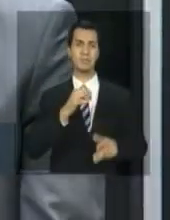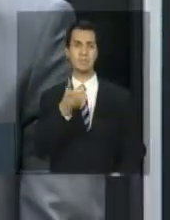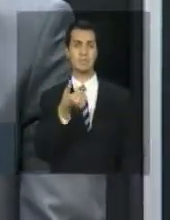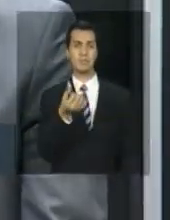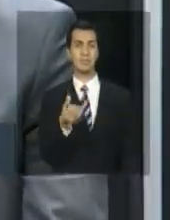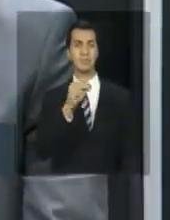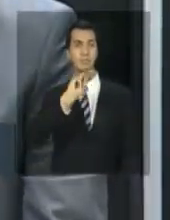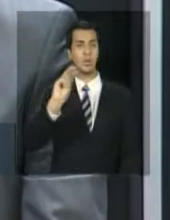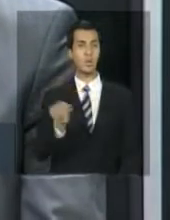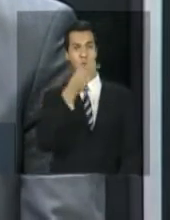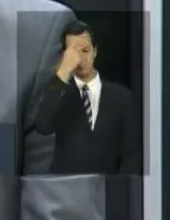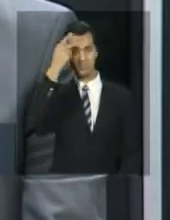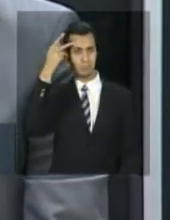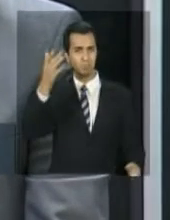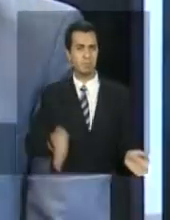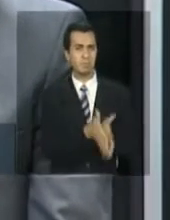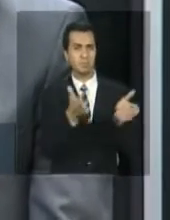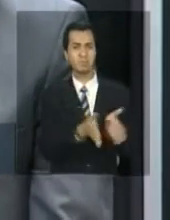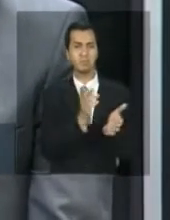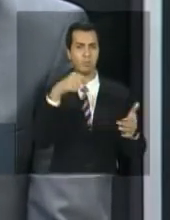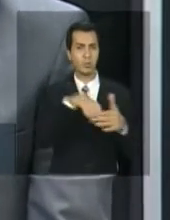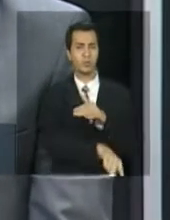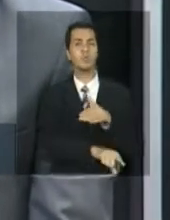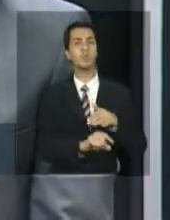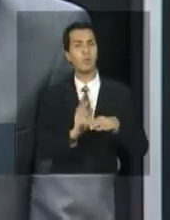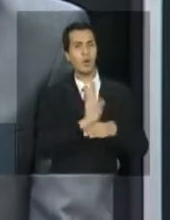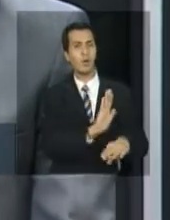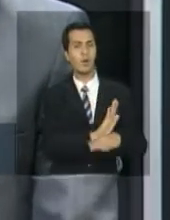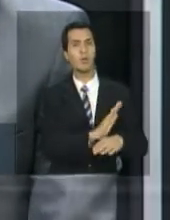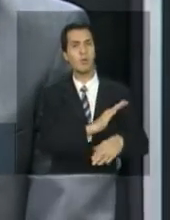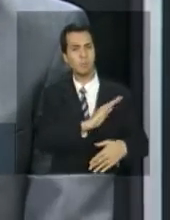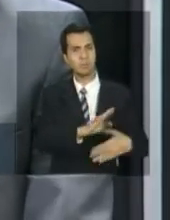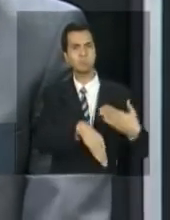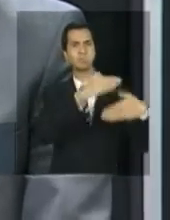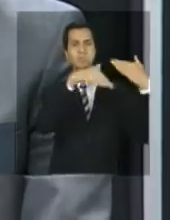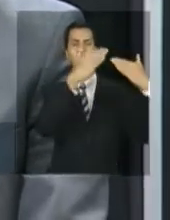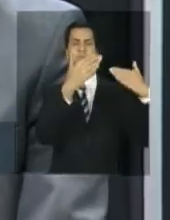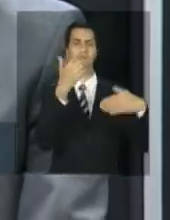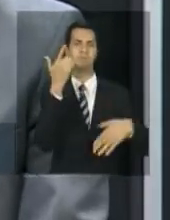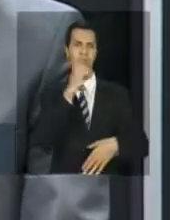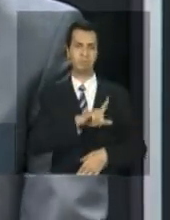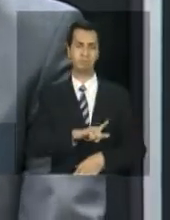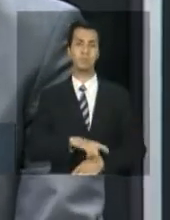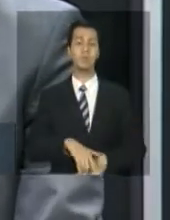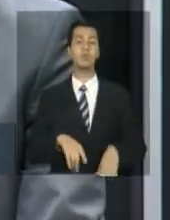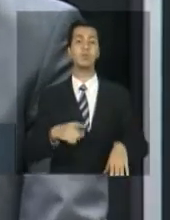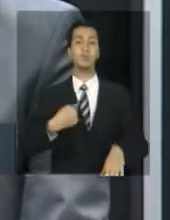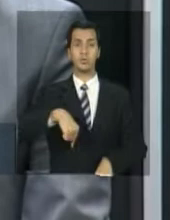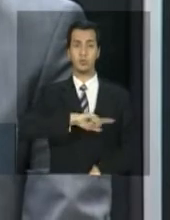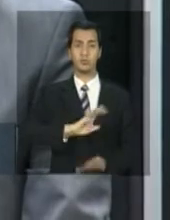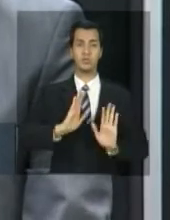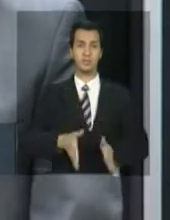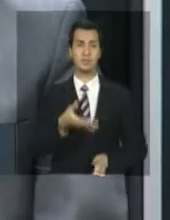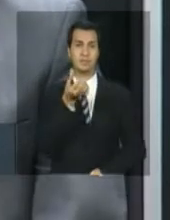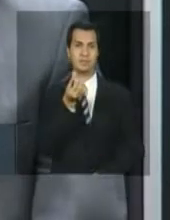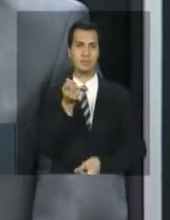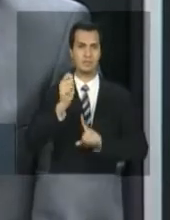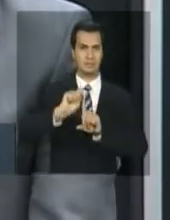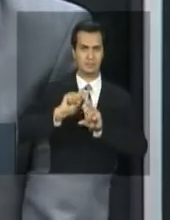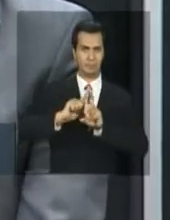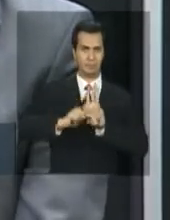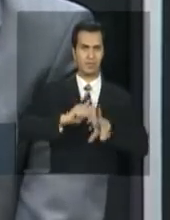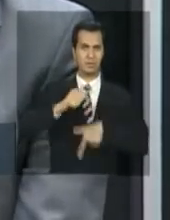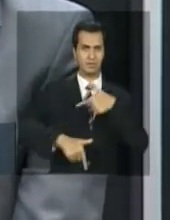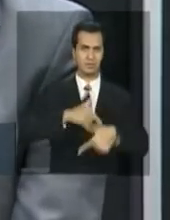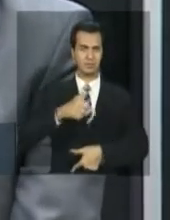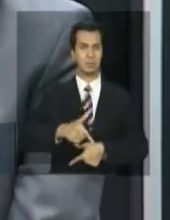brasileiras da extrema pobreza. Os resultados alcançados nos primeiros 6 meses do plano mostram que estamos